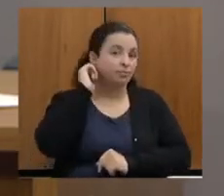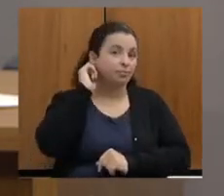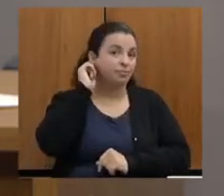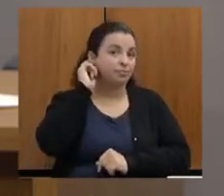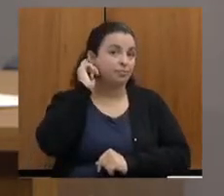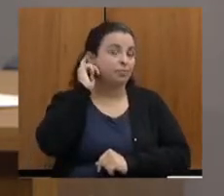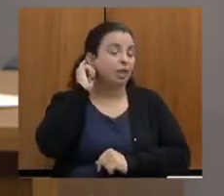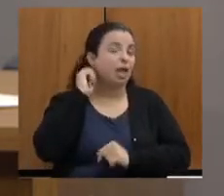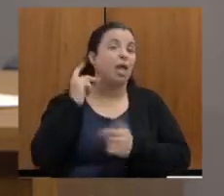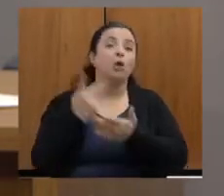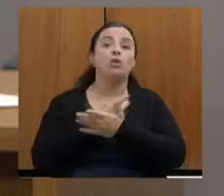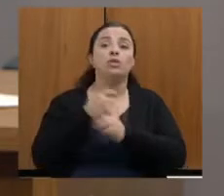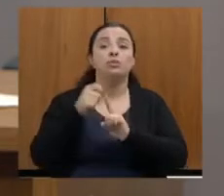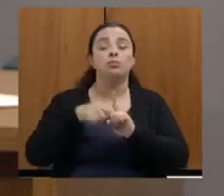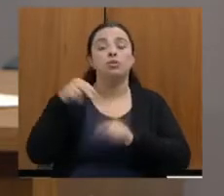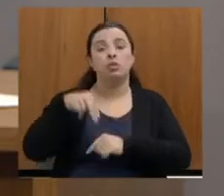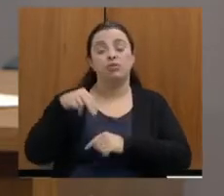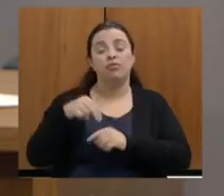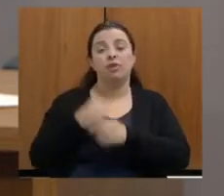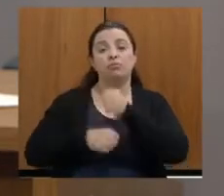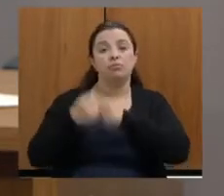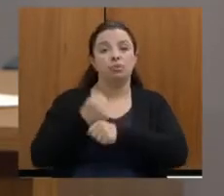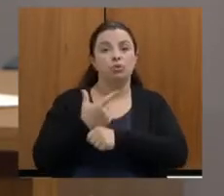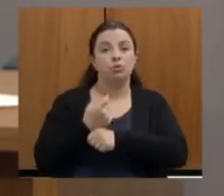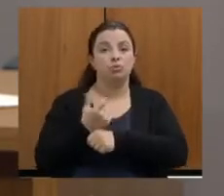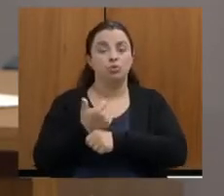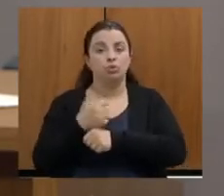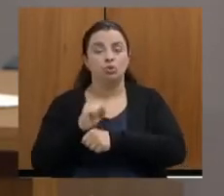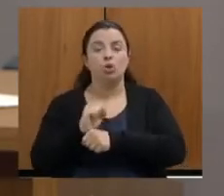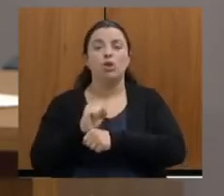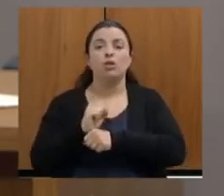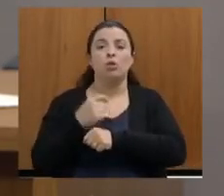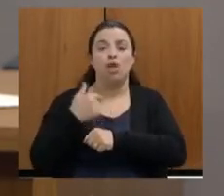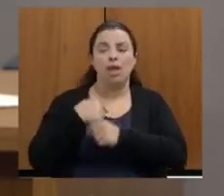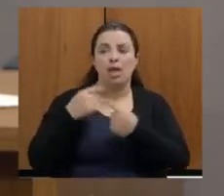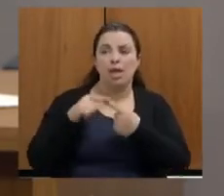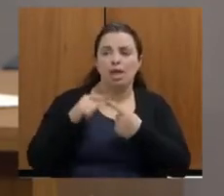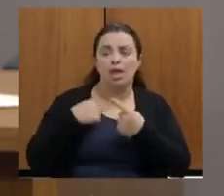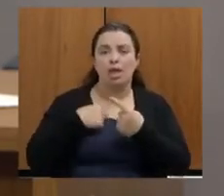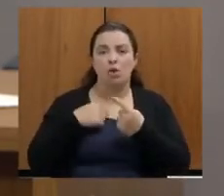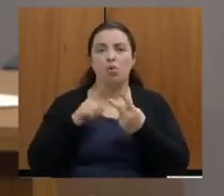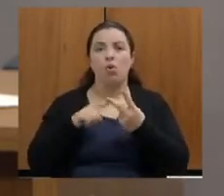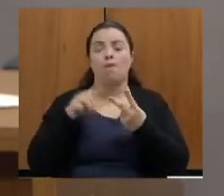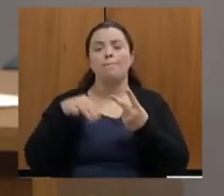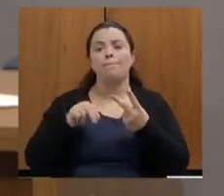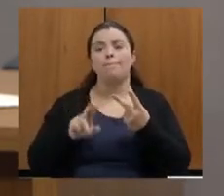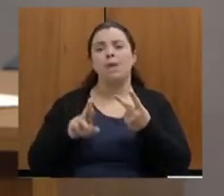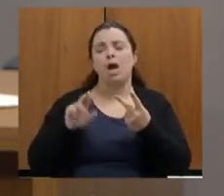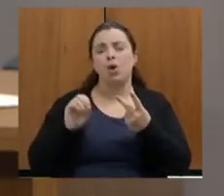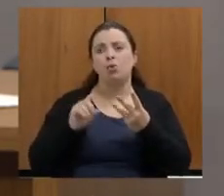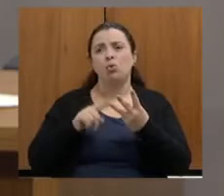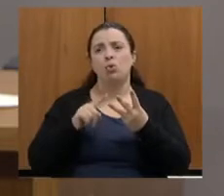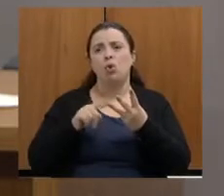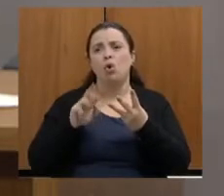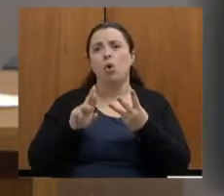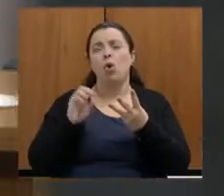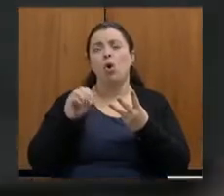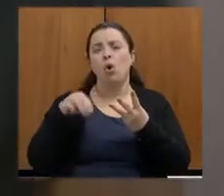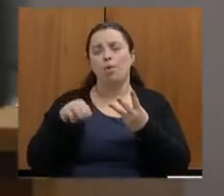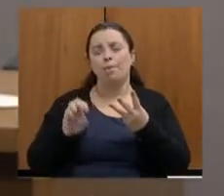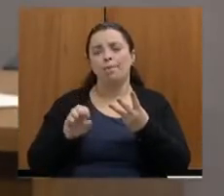comitiva Foi eu o Mauro D o meu de Paracatu O